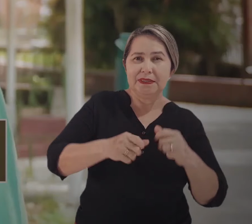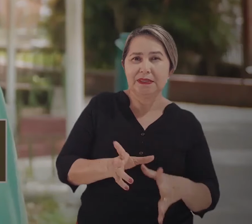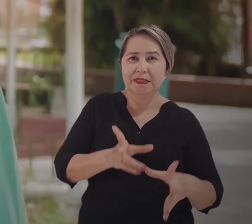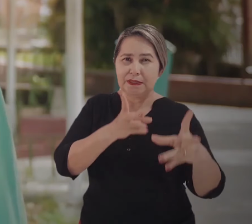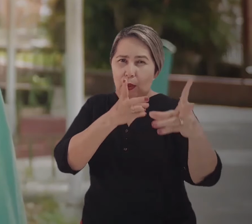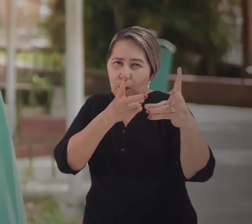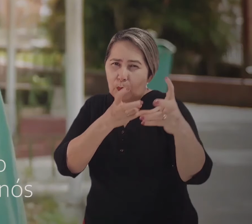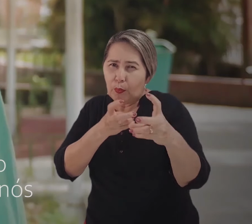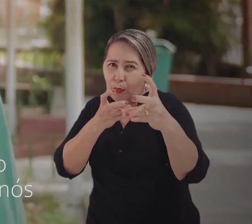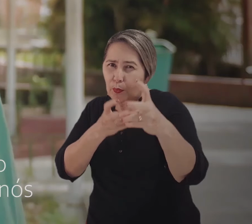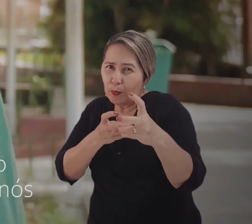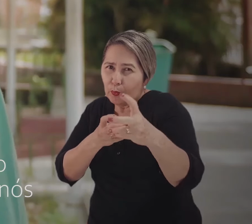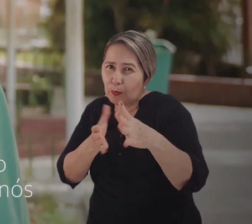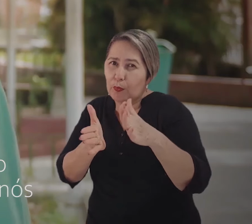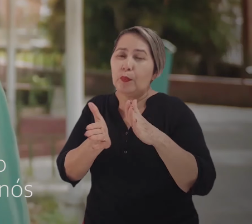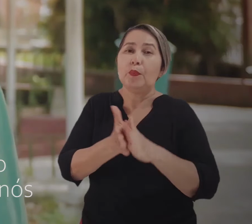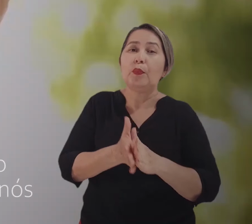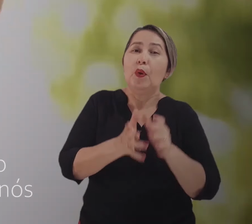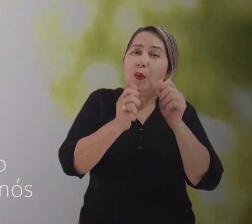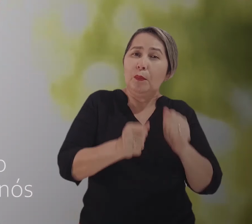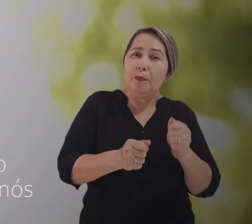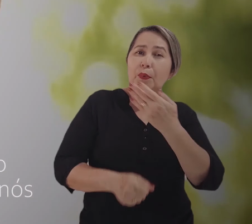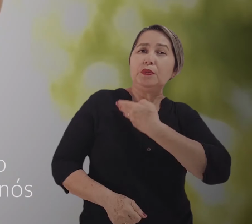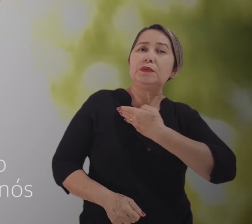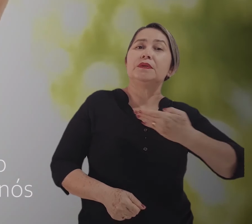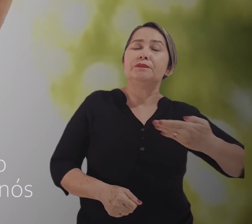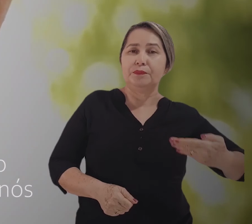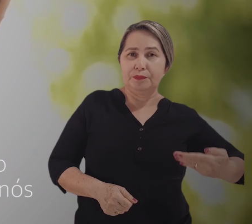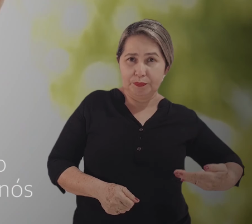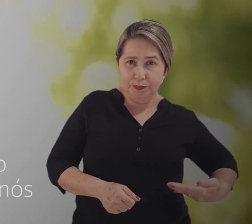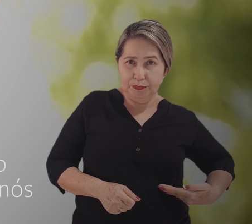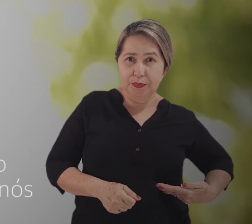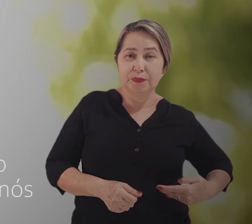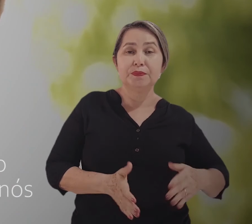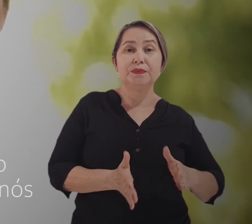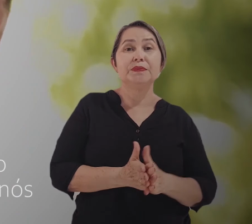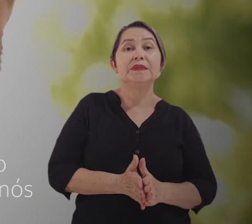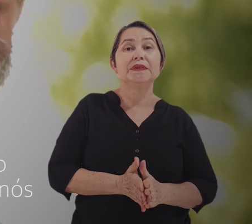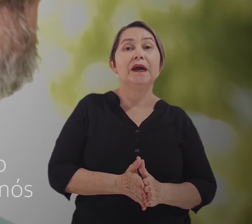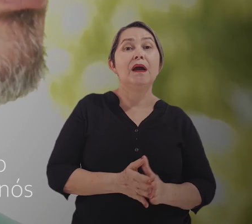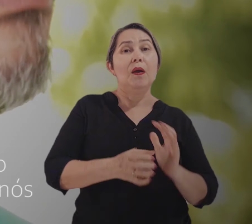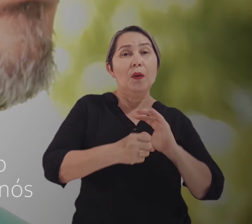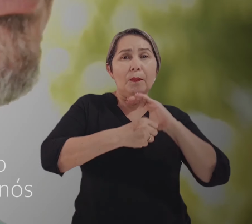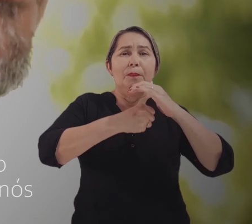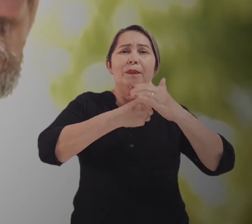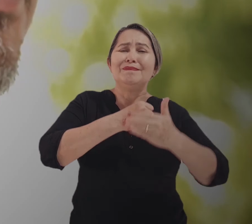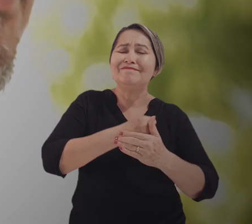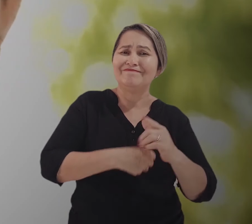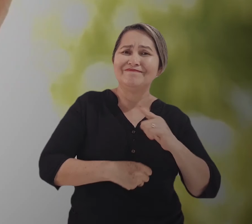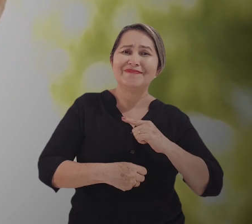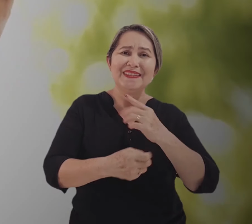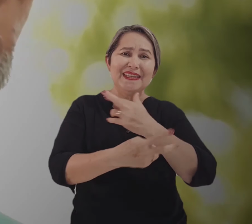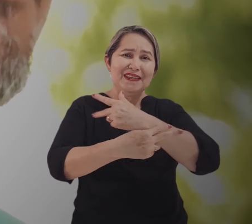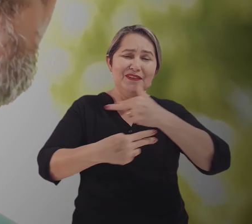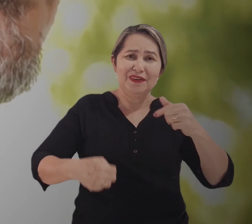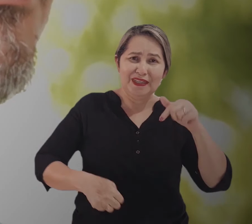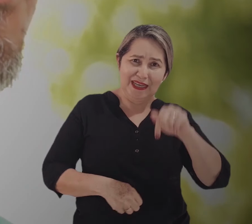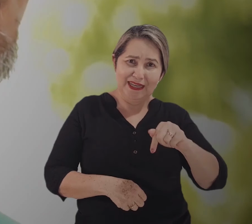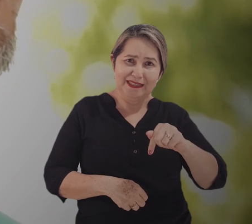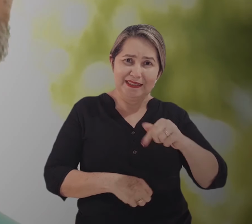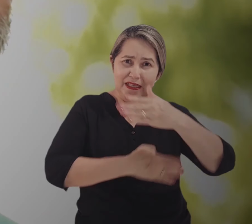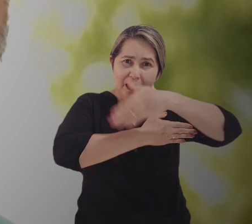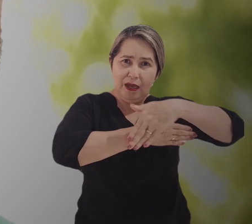né, que é do poder público, né, para que eles fossem preservados. Nós temos vários, por exemplo, nós temos aqui na 15 de